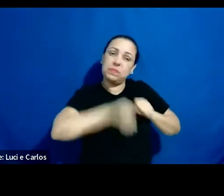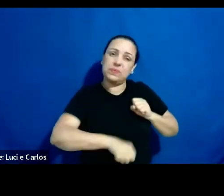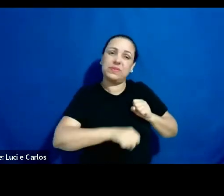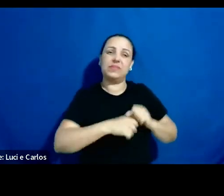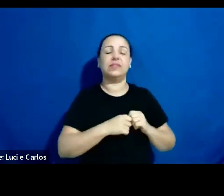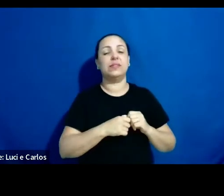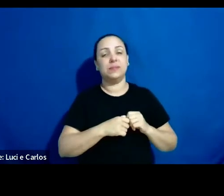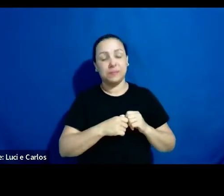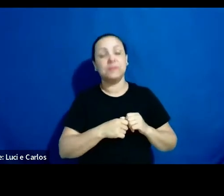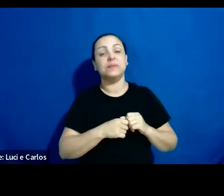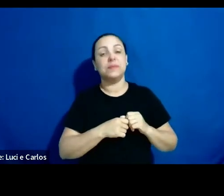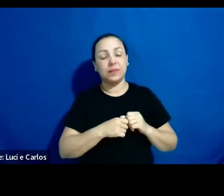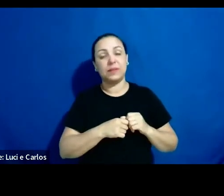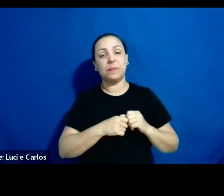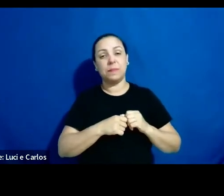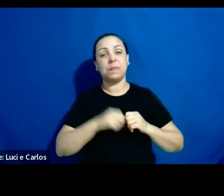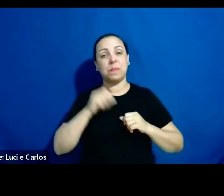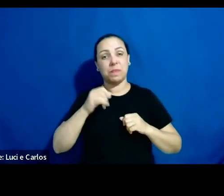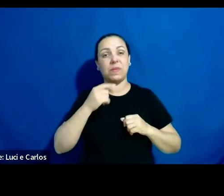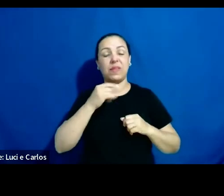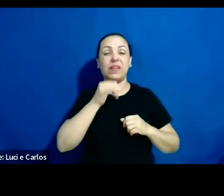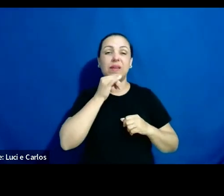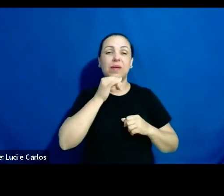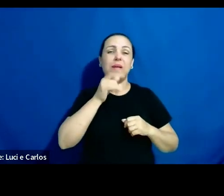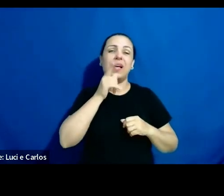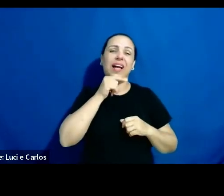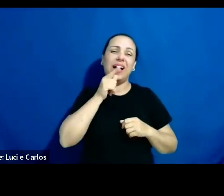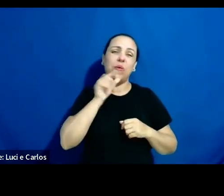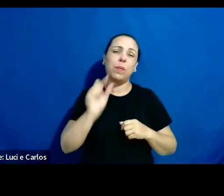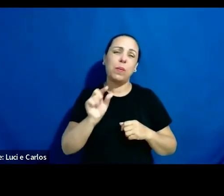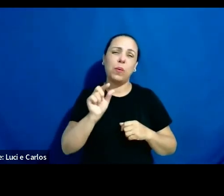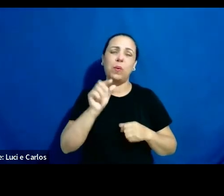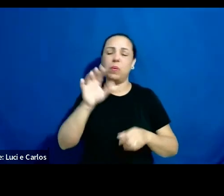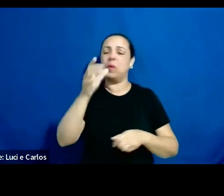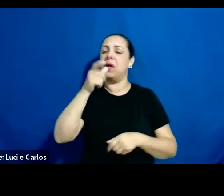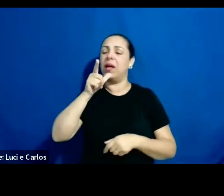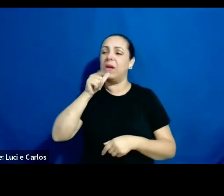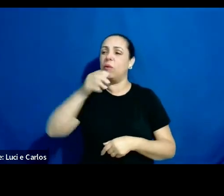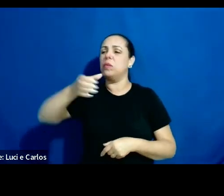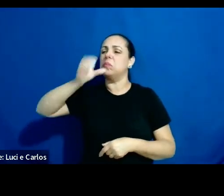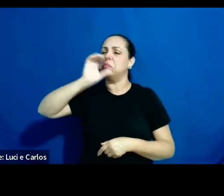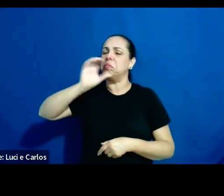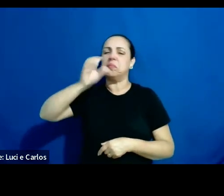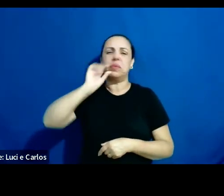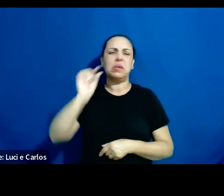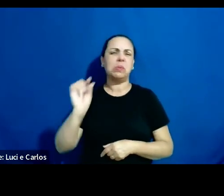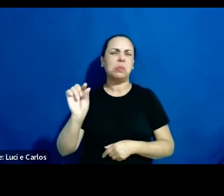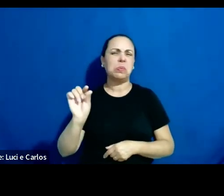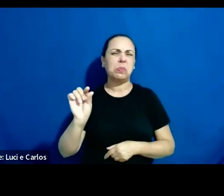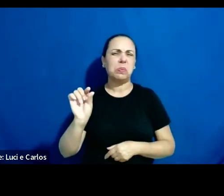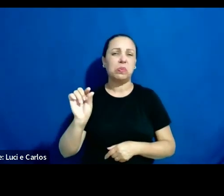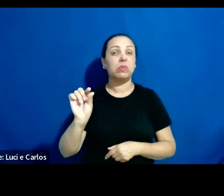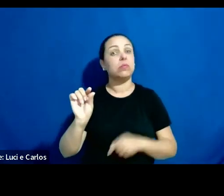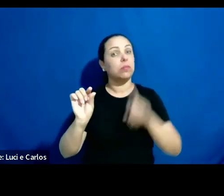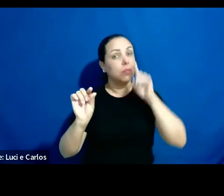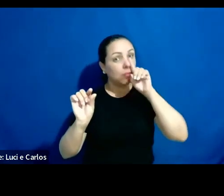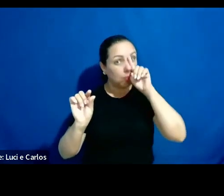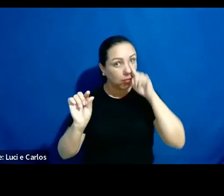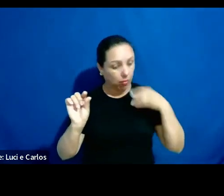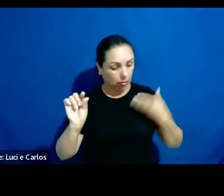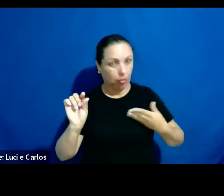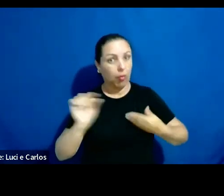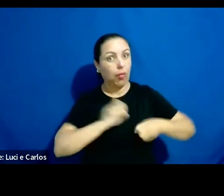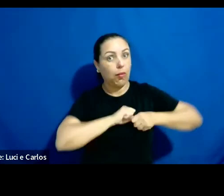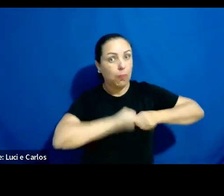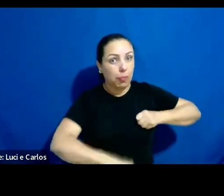os que têm um processo de desidratação alto, aquelas pessoas que bebem pouca água, só bebe